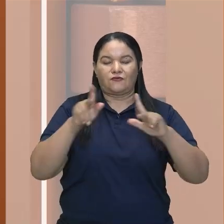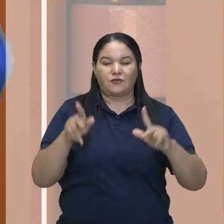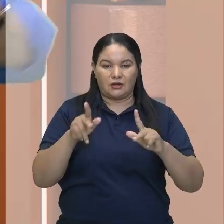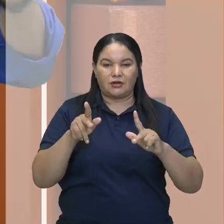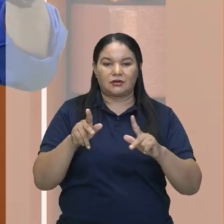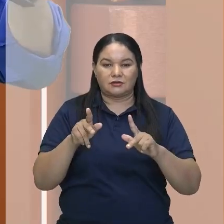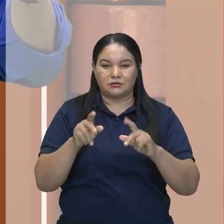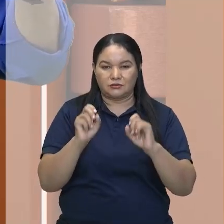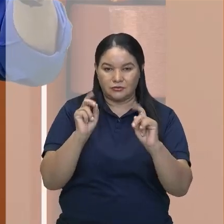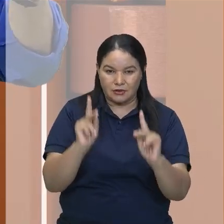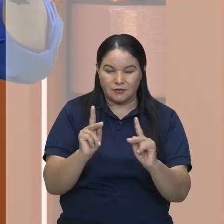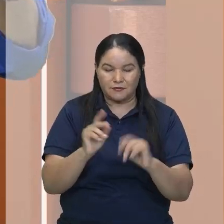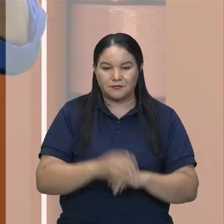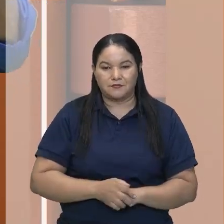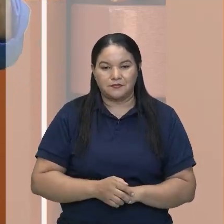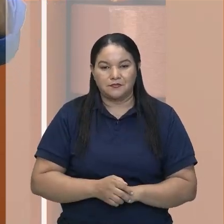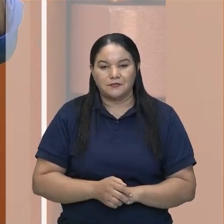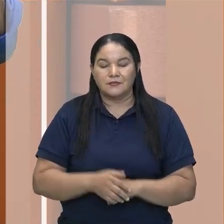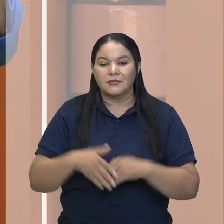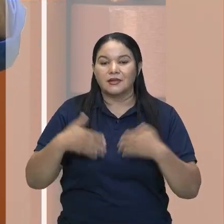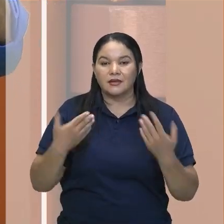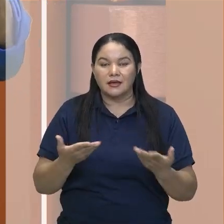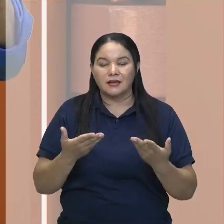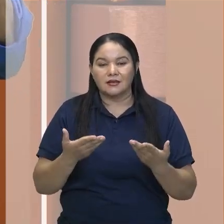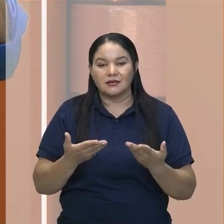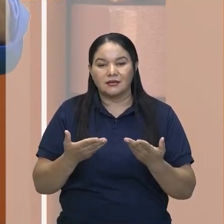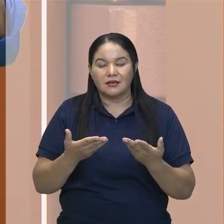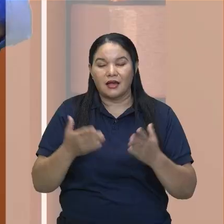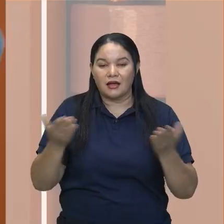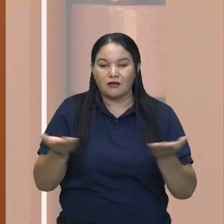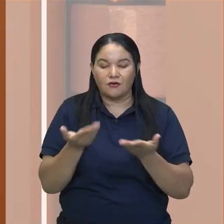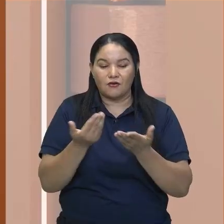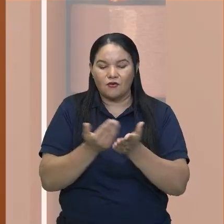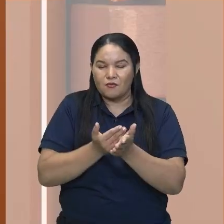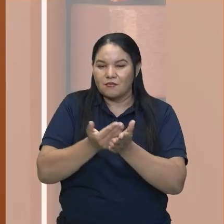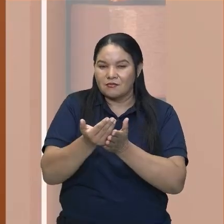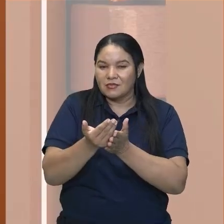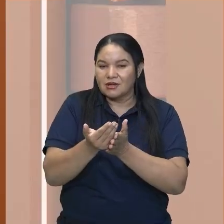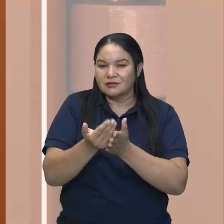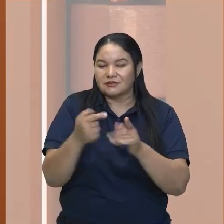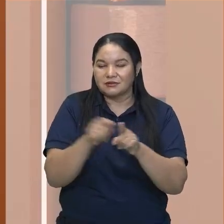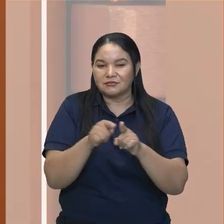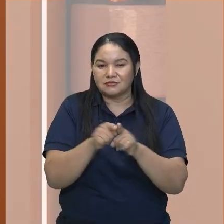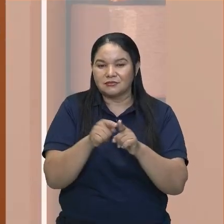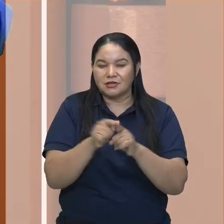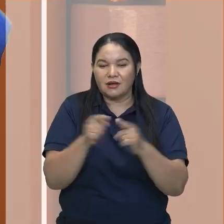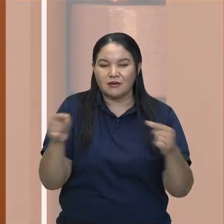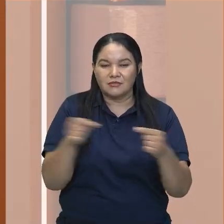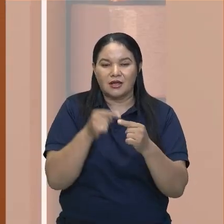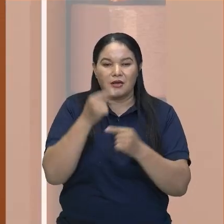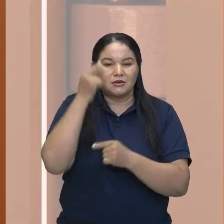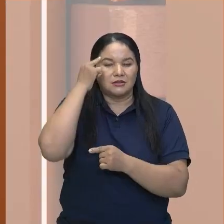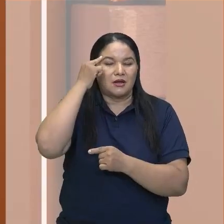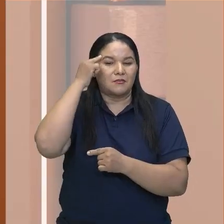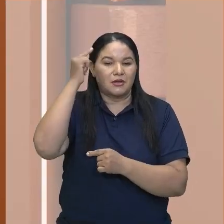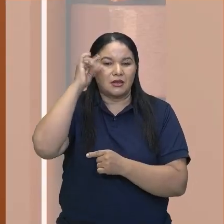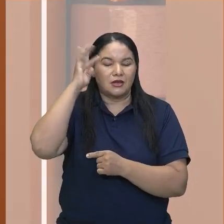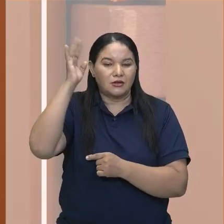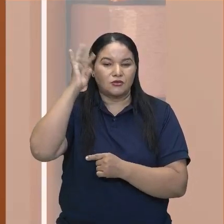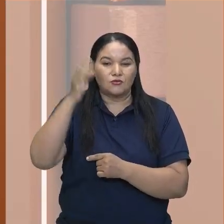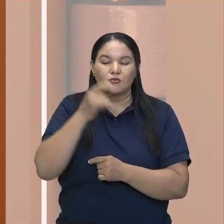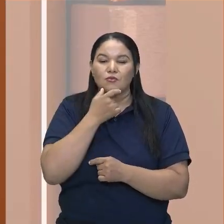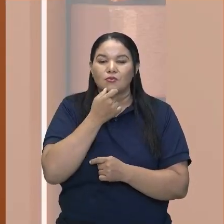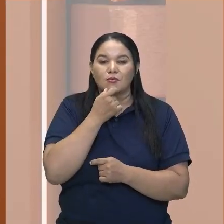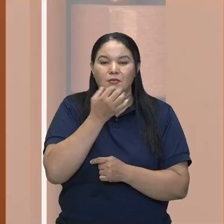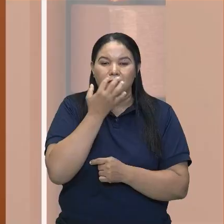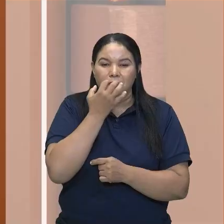Perfeito, então? E aí vai surgir o que nesse pensamento de Nietzsche? O que ele vai dizer para a humanidade como um todo?